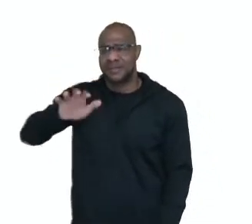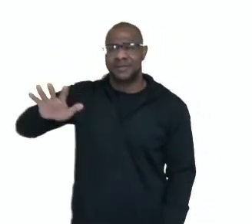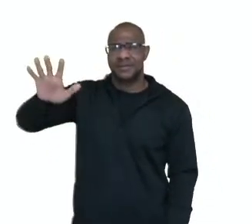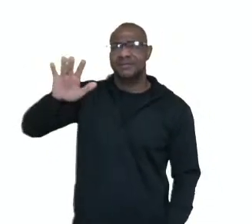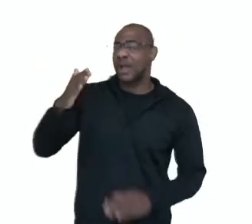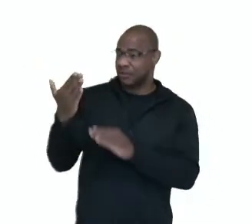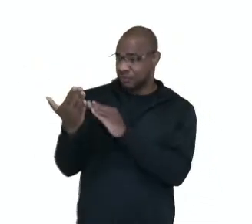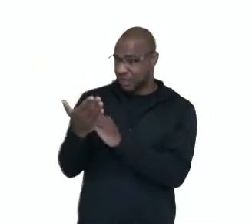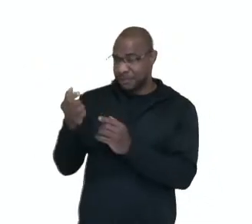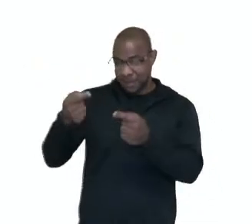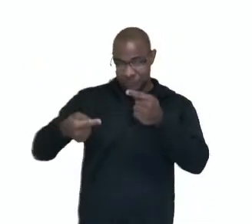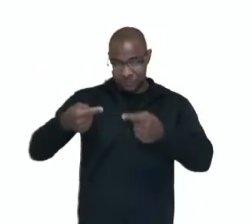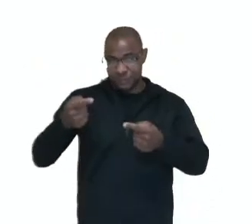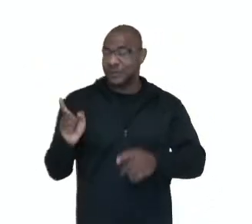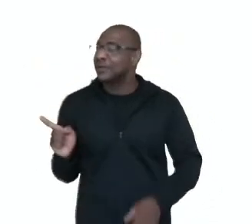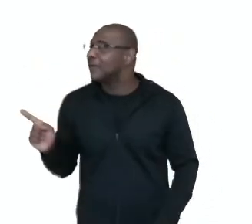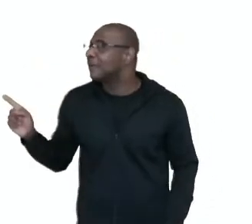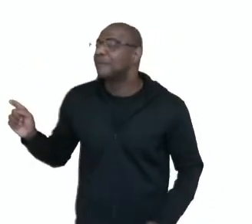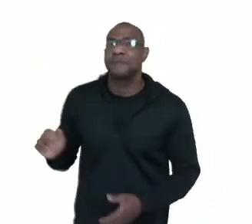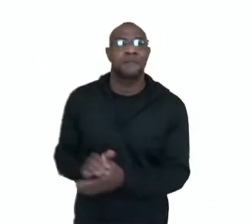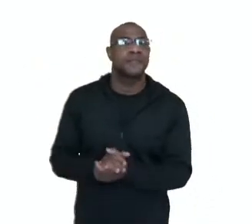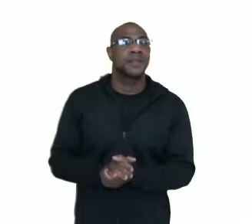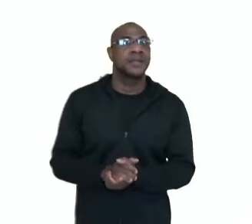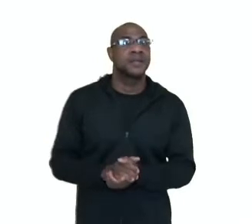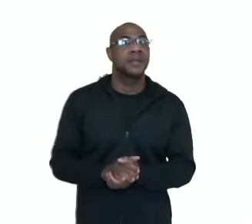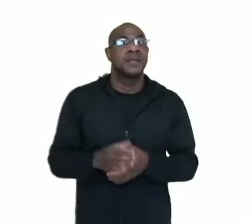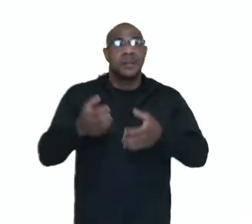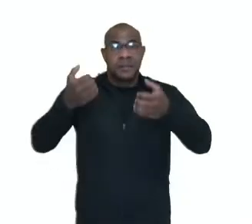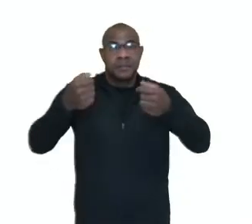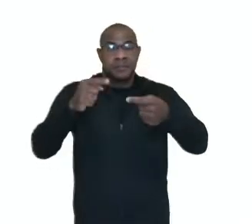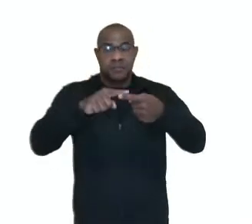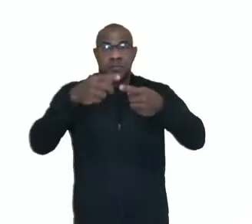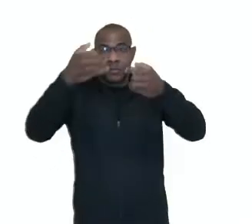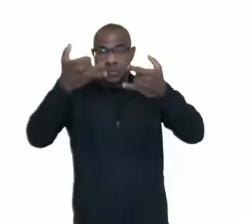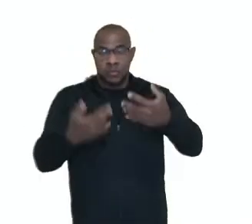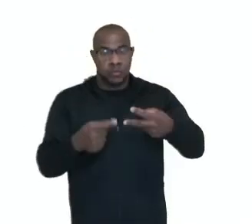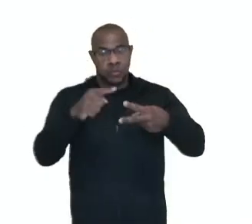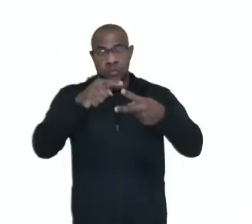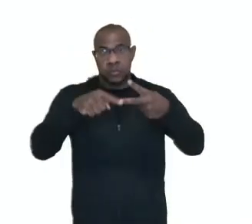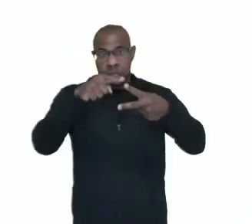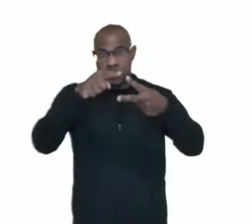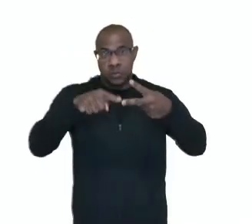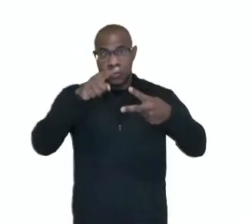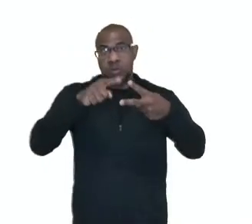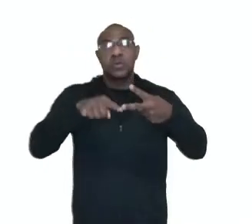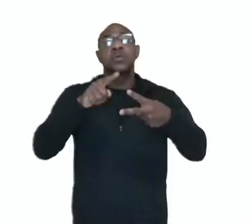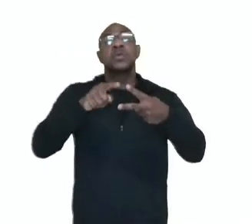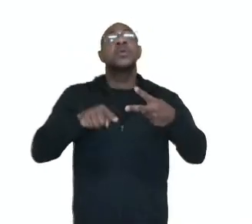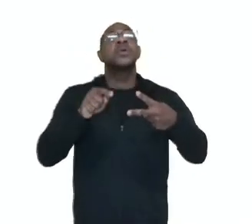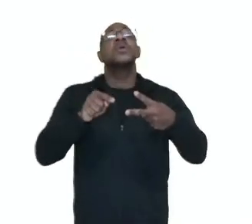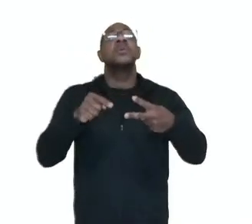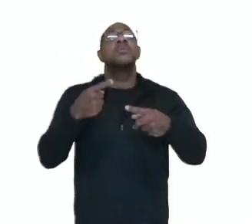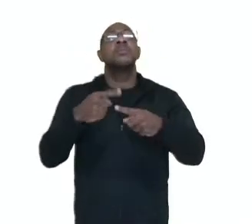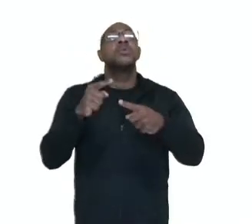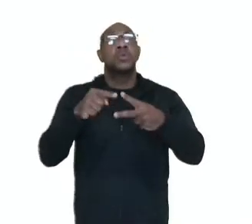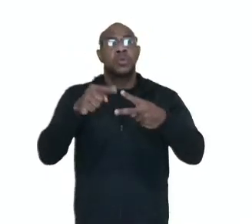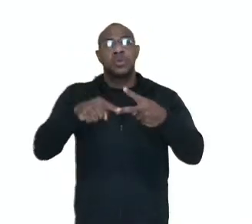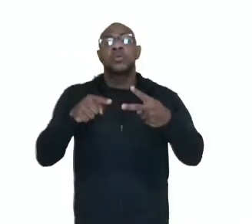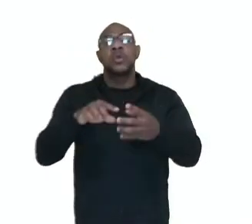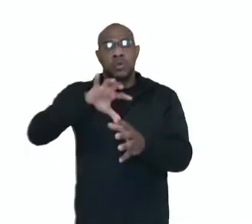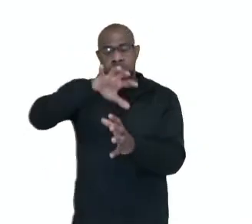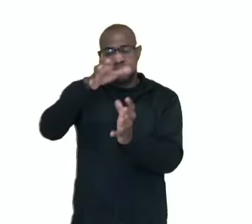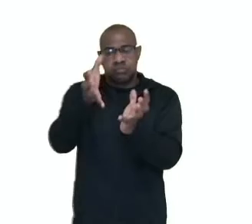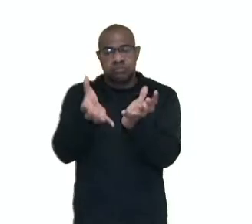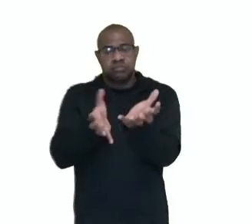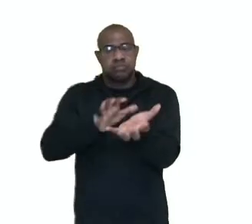imagem e discuta aí com a tua turma. Cite duas causas da intensificação do efeito